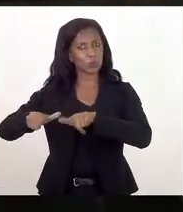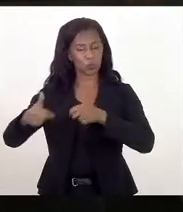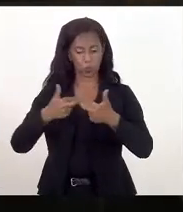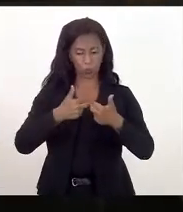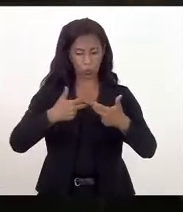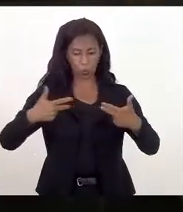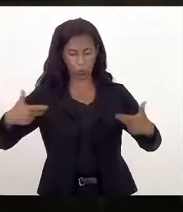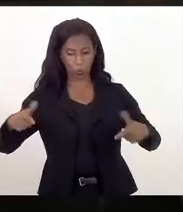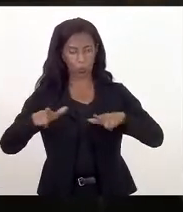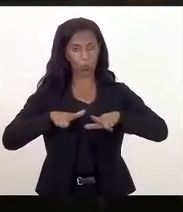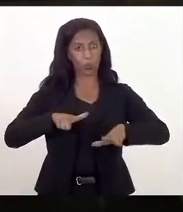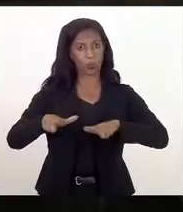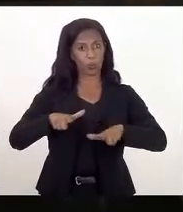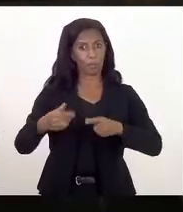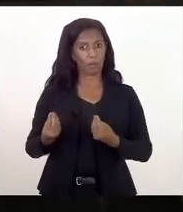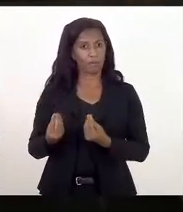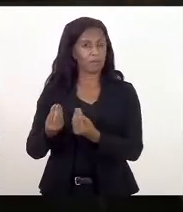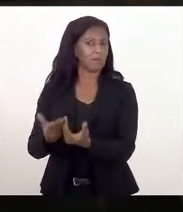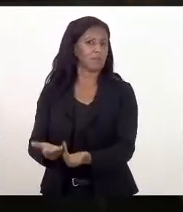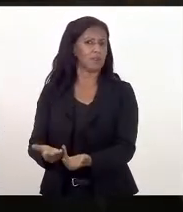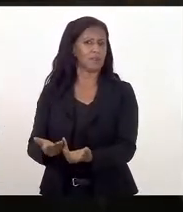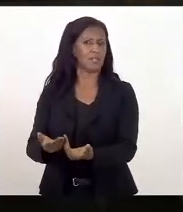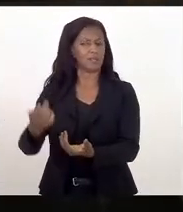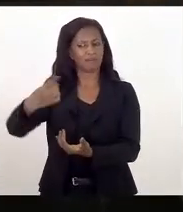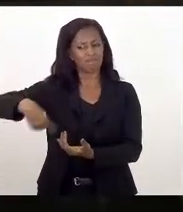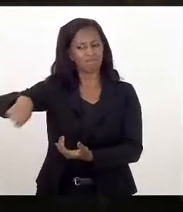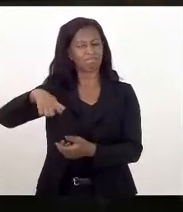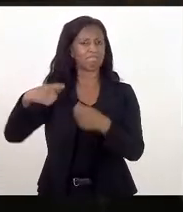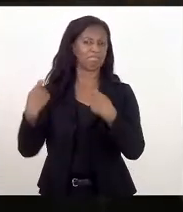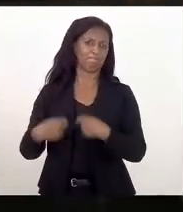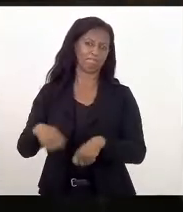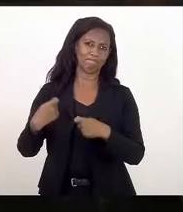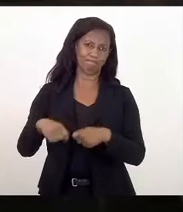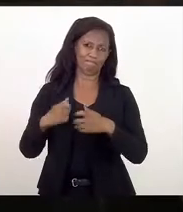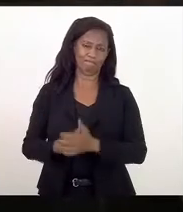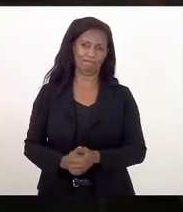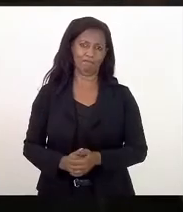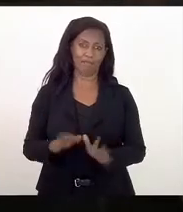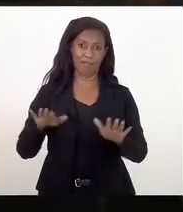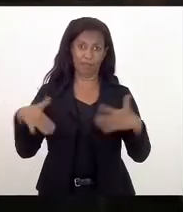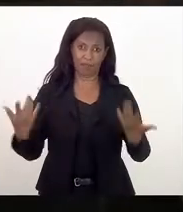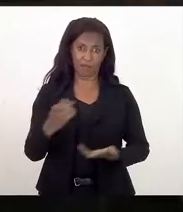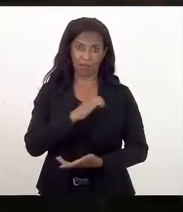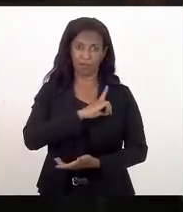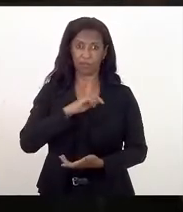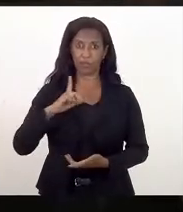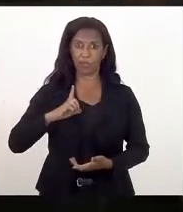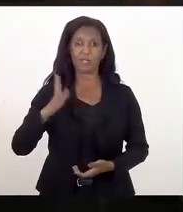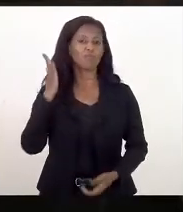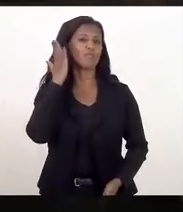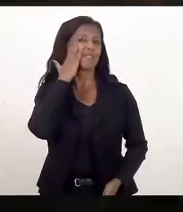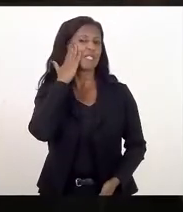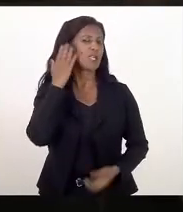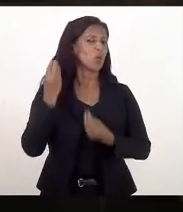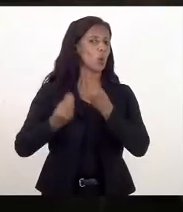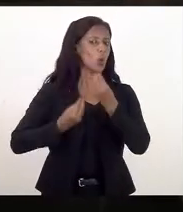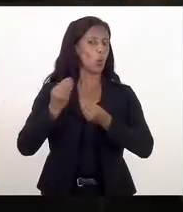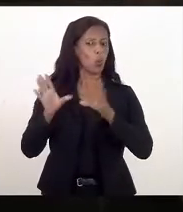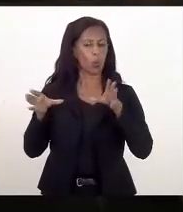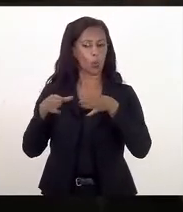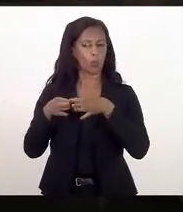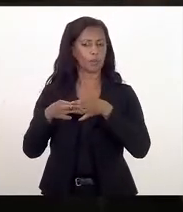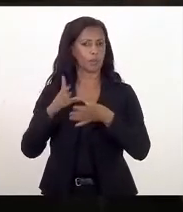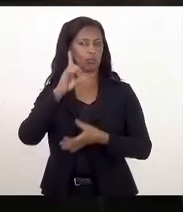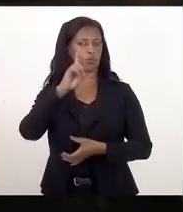qualidade do serviço que será prestado àqueles que mais necessitam. Afinal, a Defensoria, e sei bem, como presidenta da Comissão de